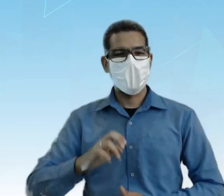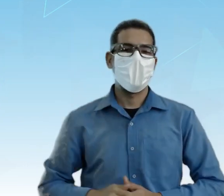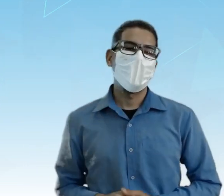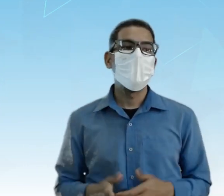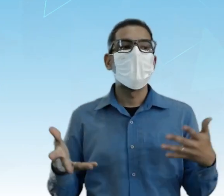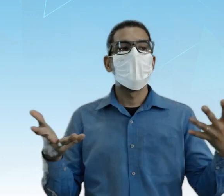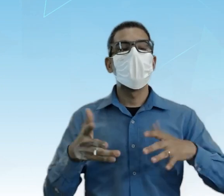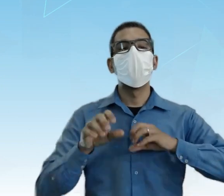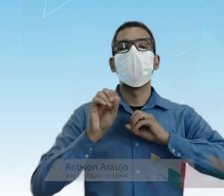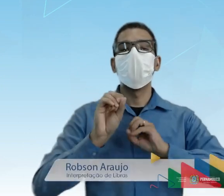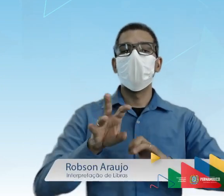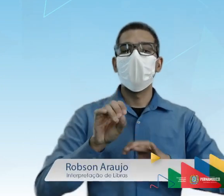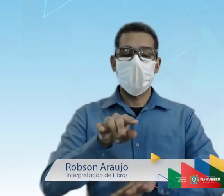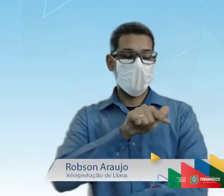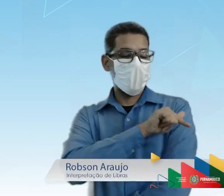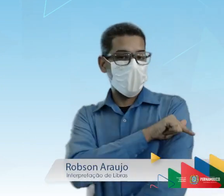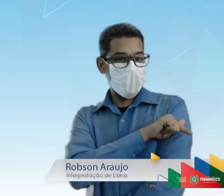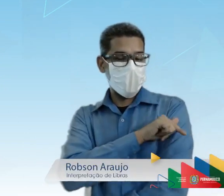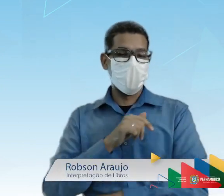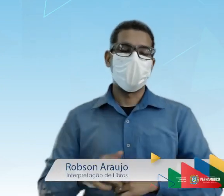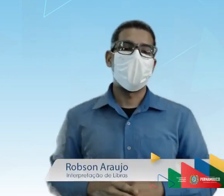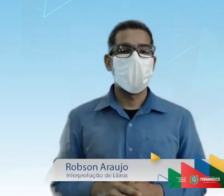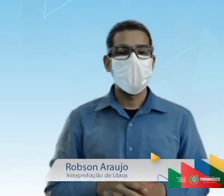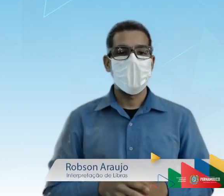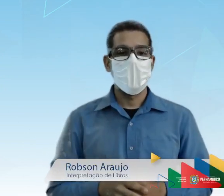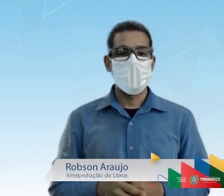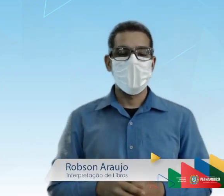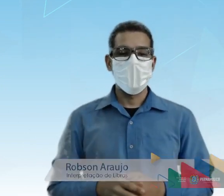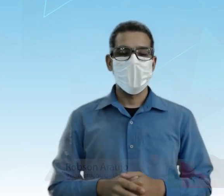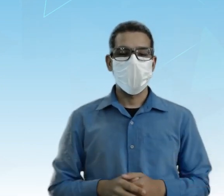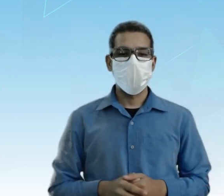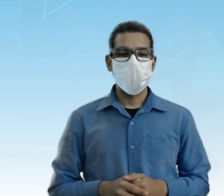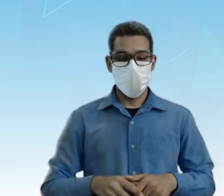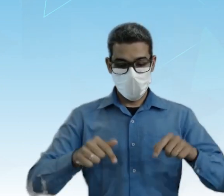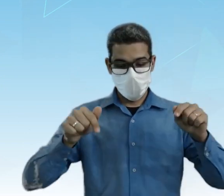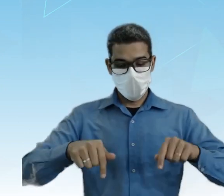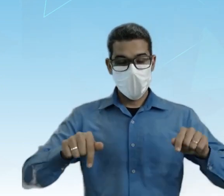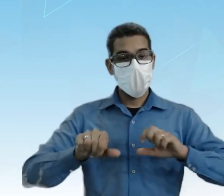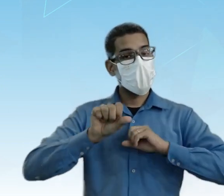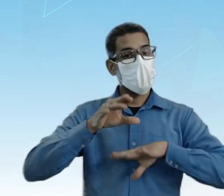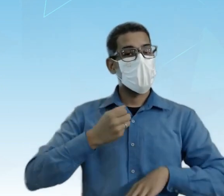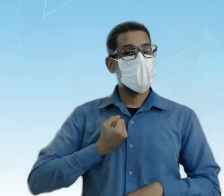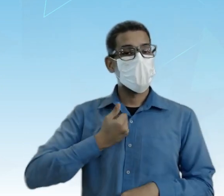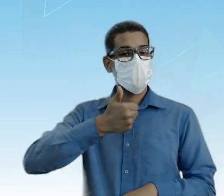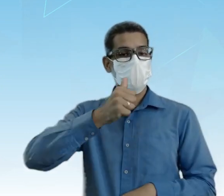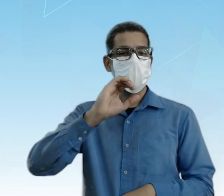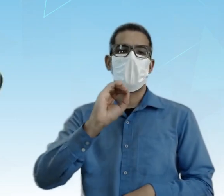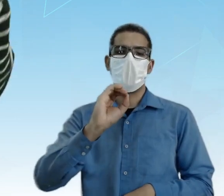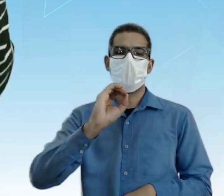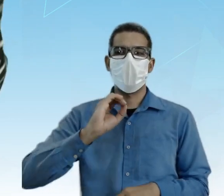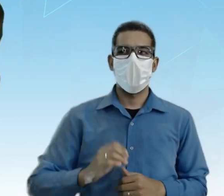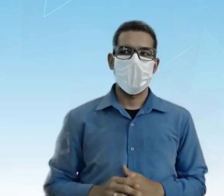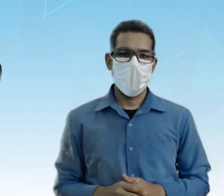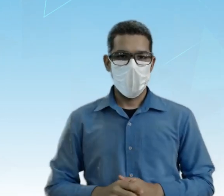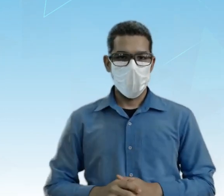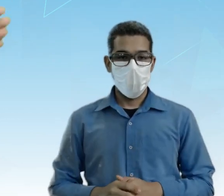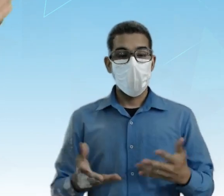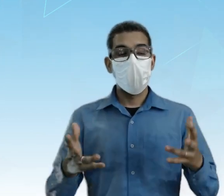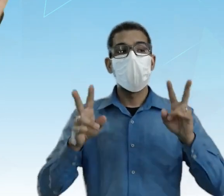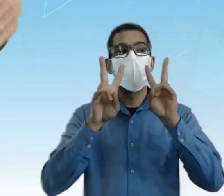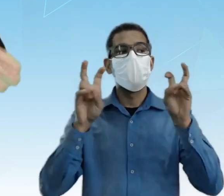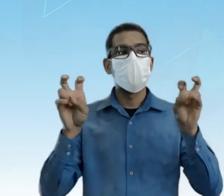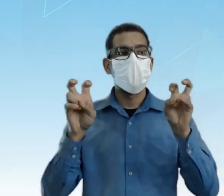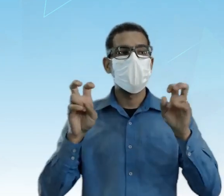gente vai ter a nossa aula do sétimo ano, meus anjos, do ensino fundamental. É a nossa 10ª aula do ano, com o